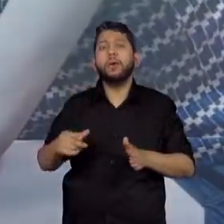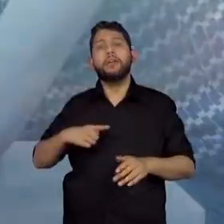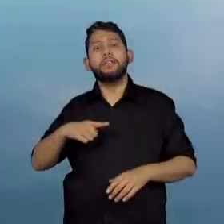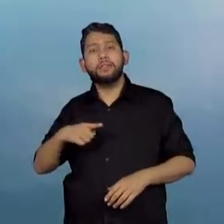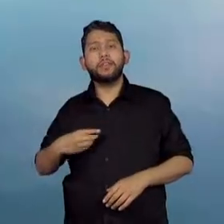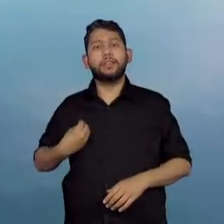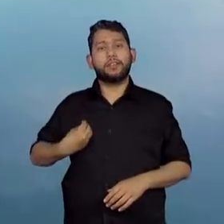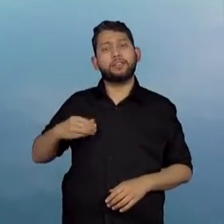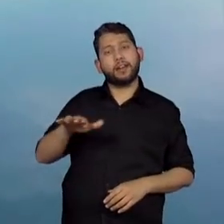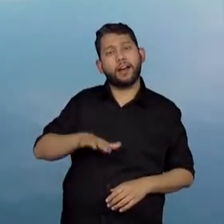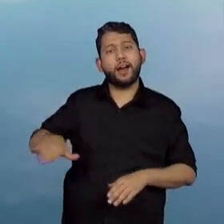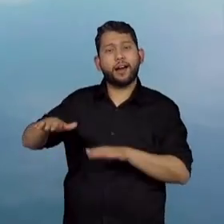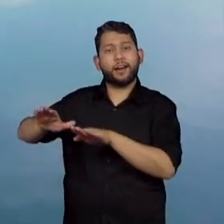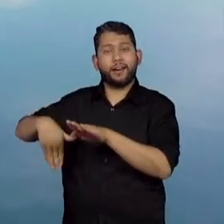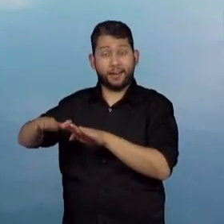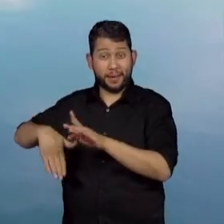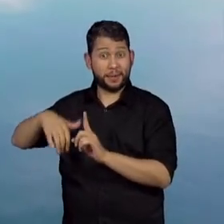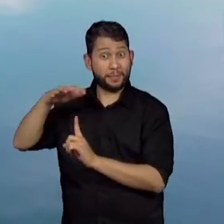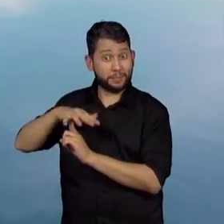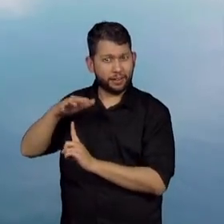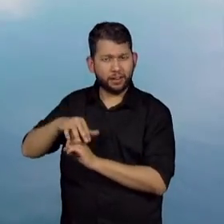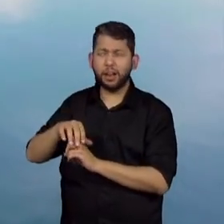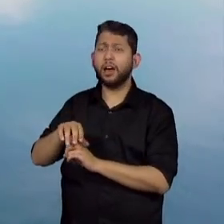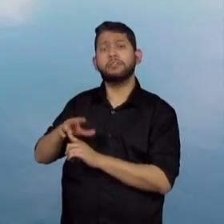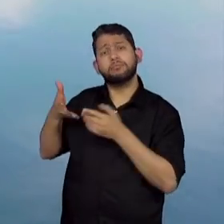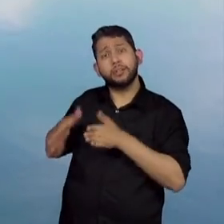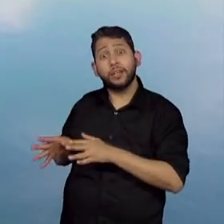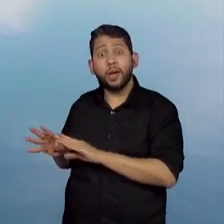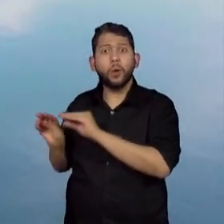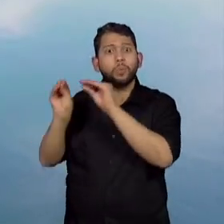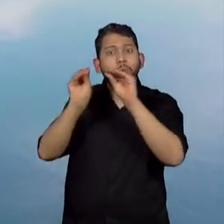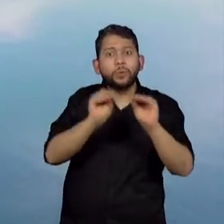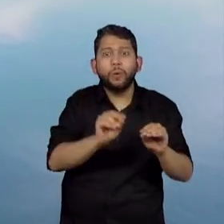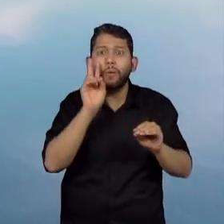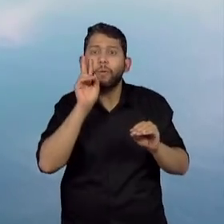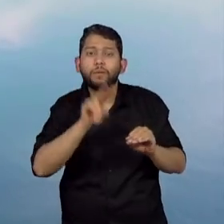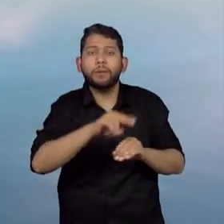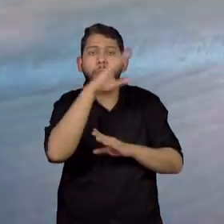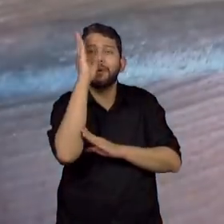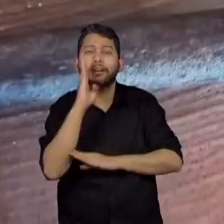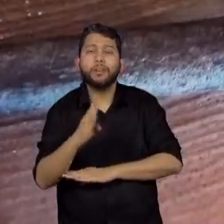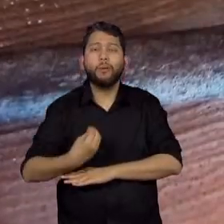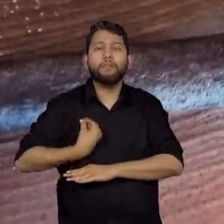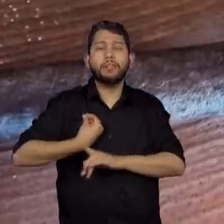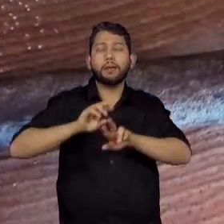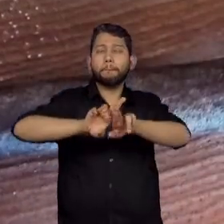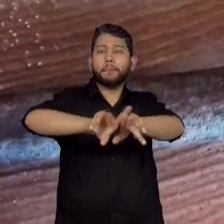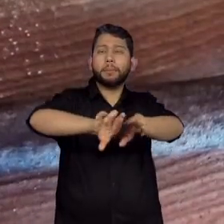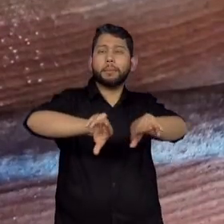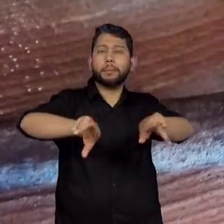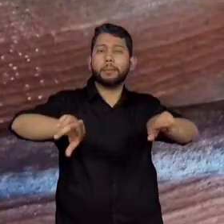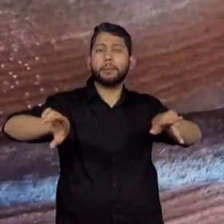Guaratuba, litoral do Paraná, valorizam a biodiversidade brasileira.